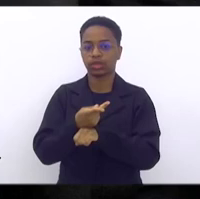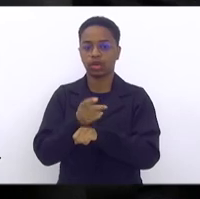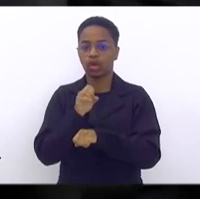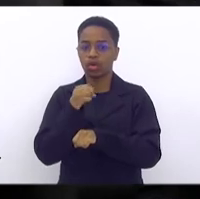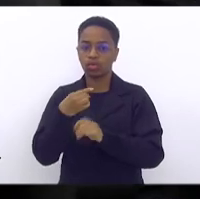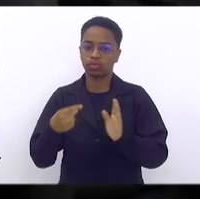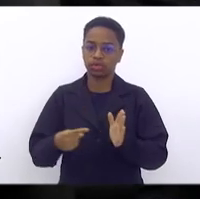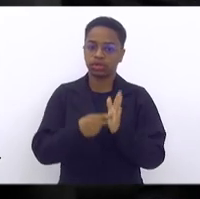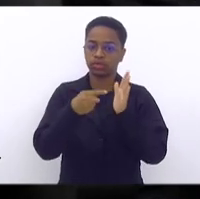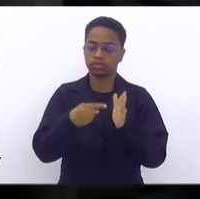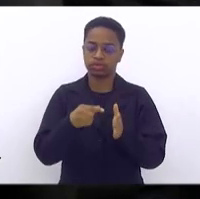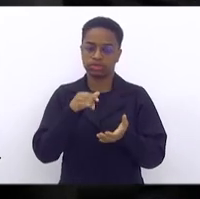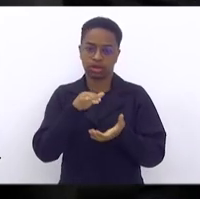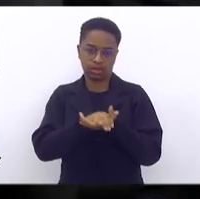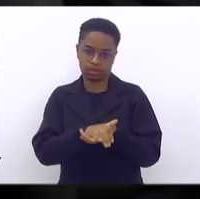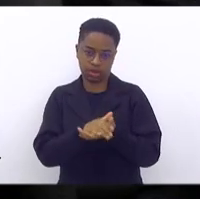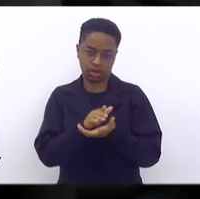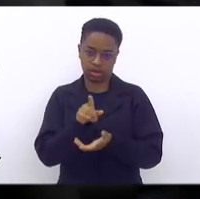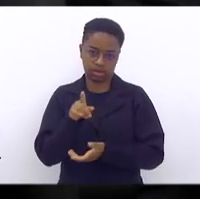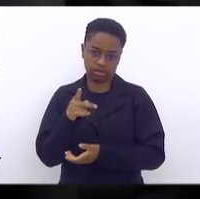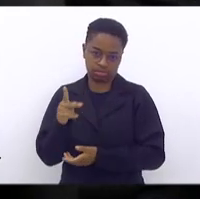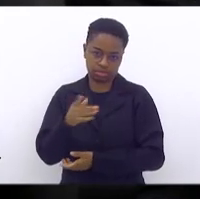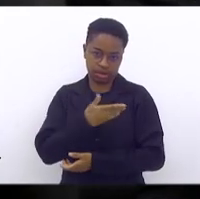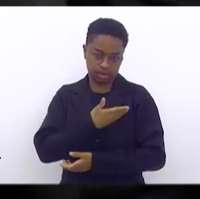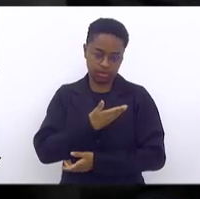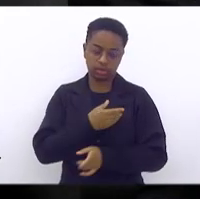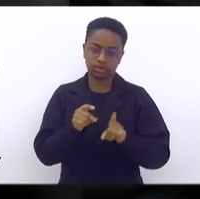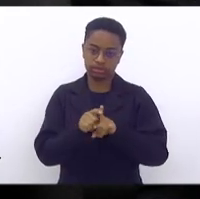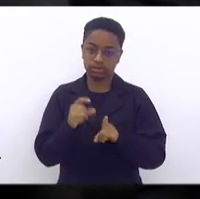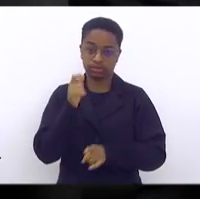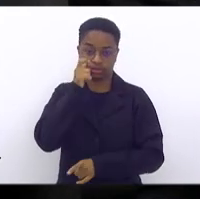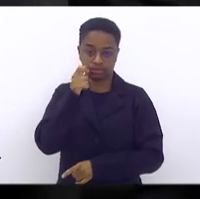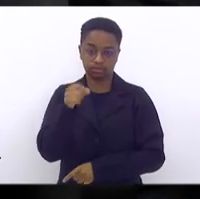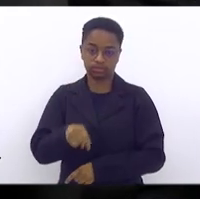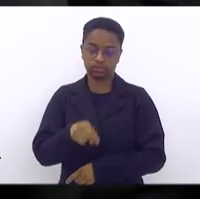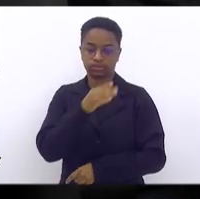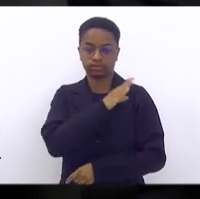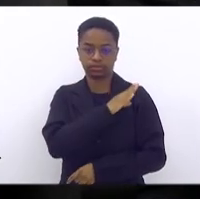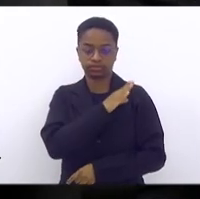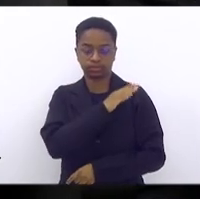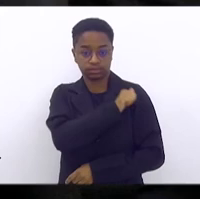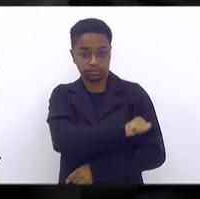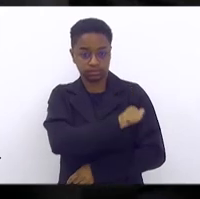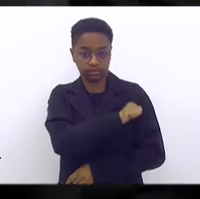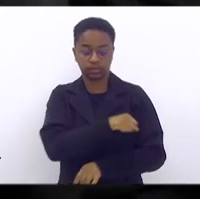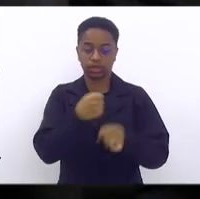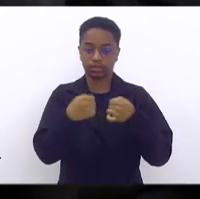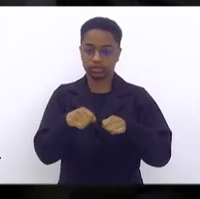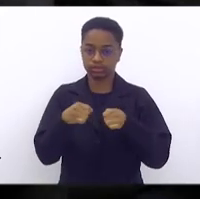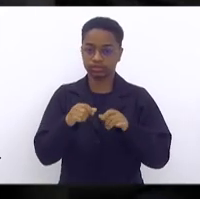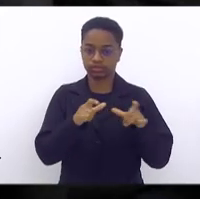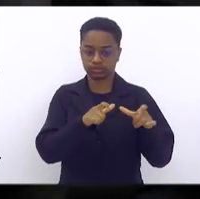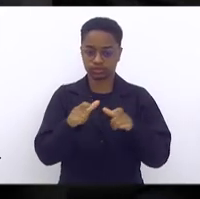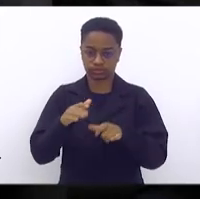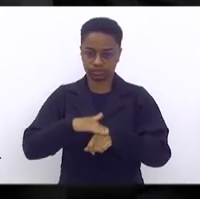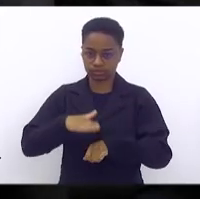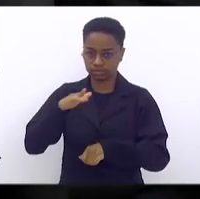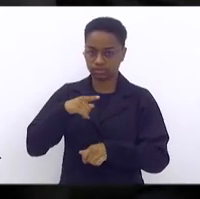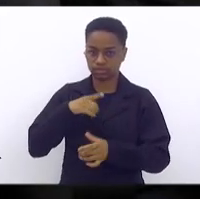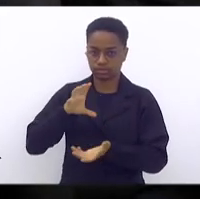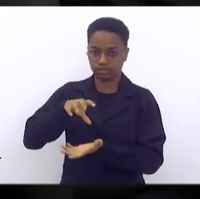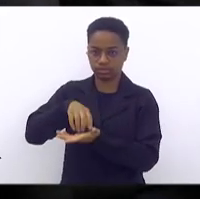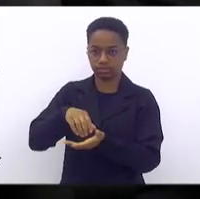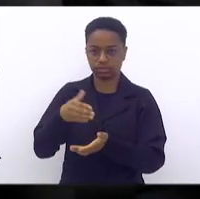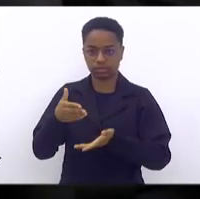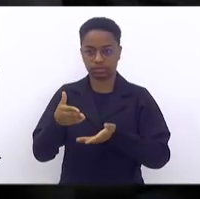é interessante. E realmente o Estado do Rio ofertar mais espaços de escuta qualificada, né, como eu falei, nesse centros